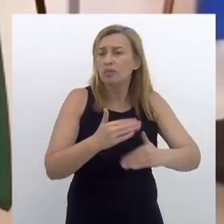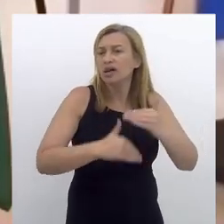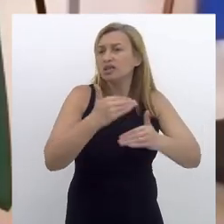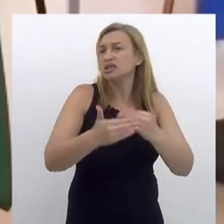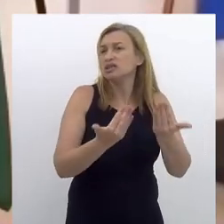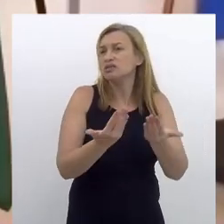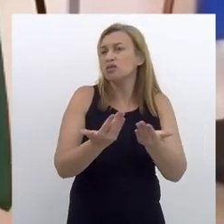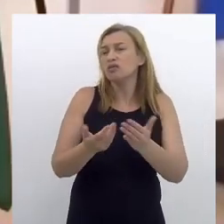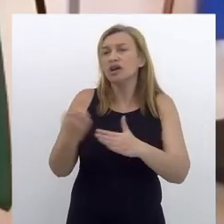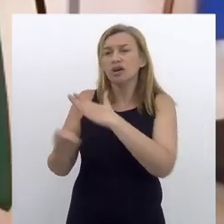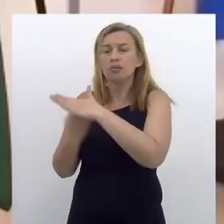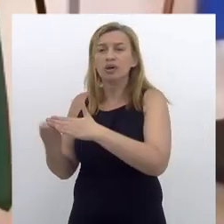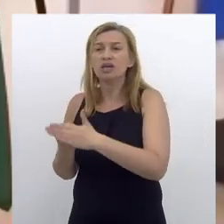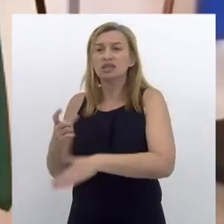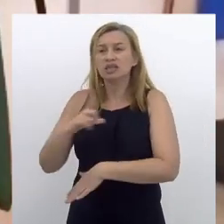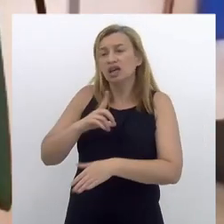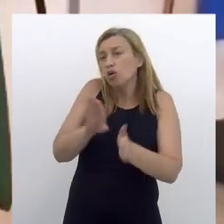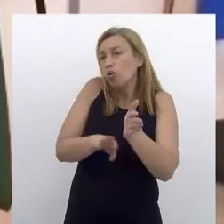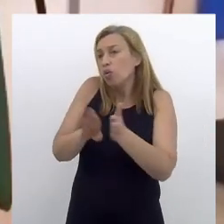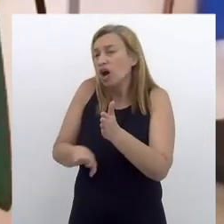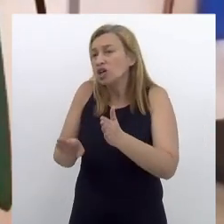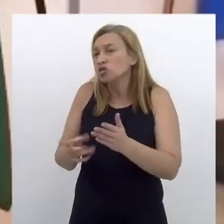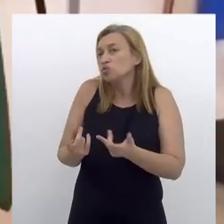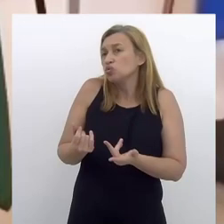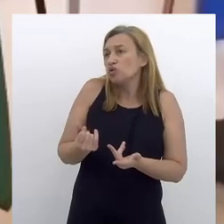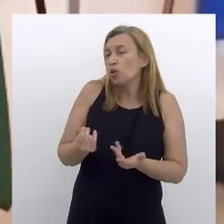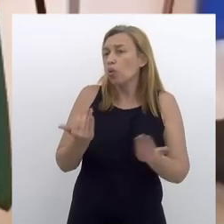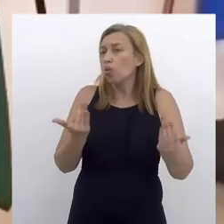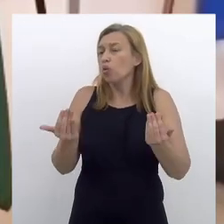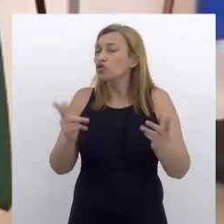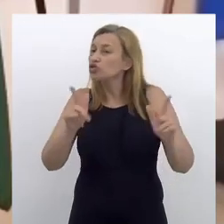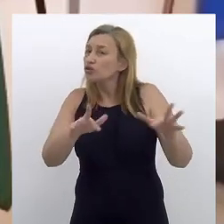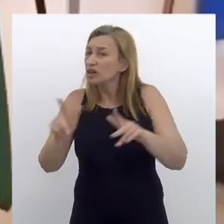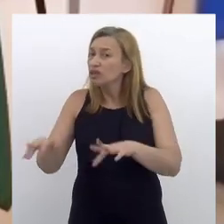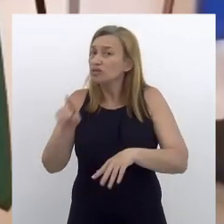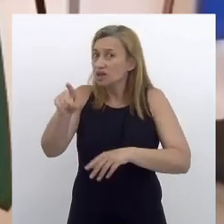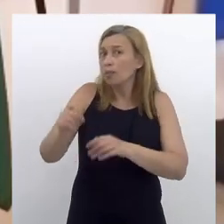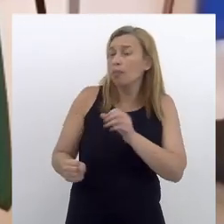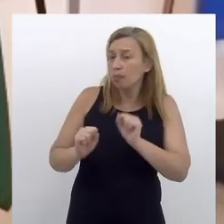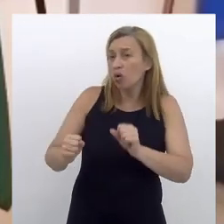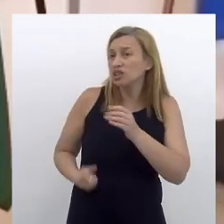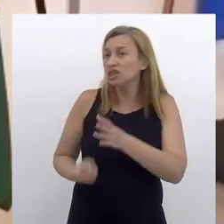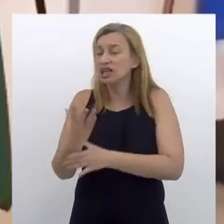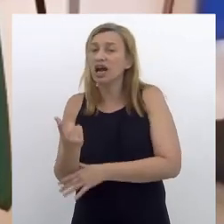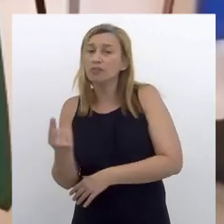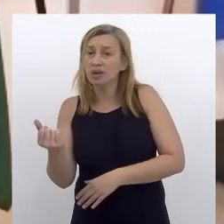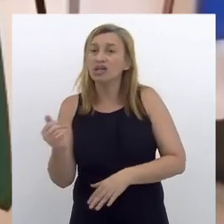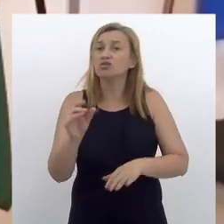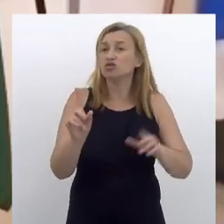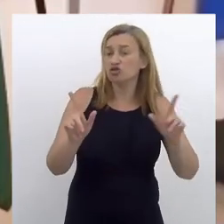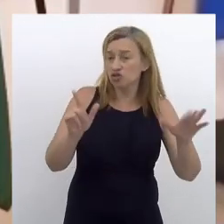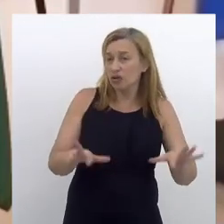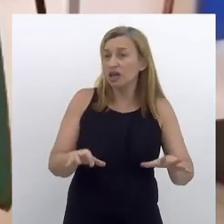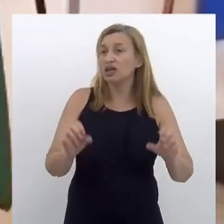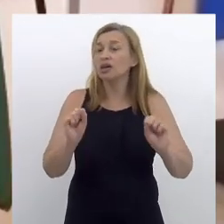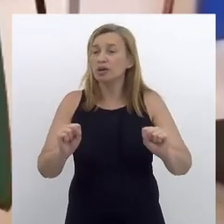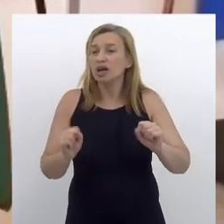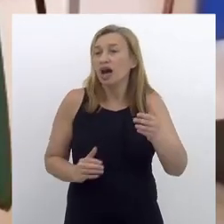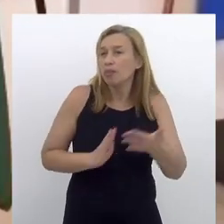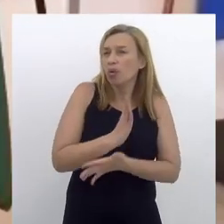para desenvolver empresas, e se ainda tem um gás com um valor diferenciado, e você pode criar preços diferenciados,